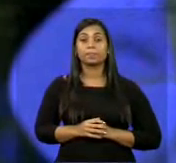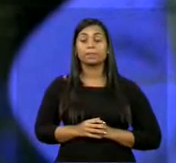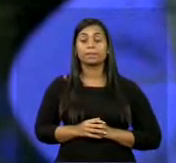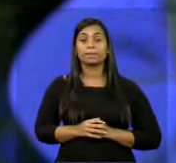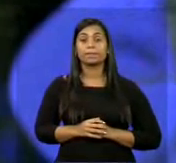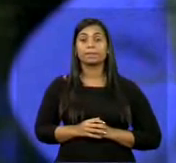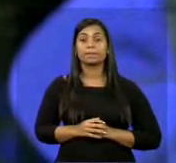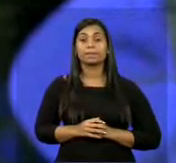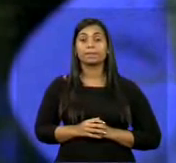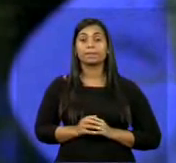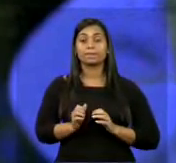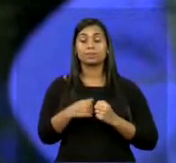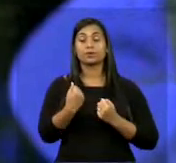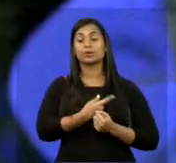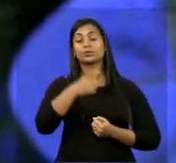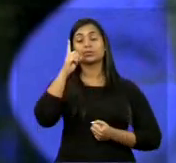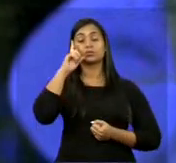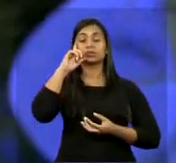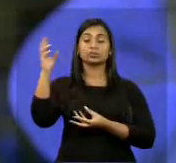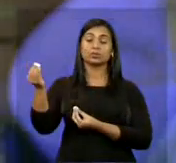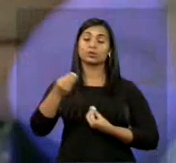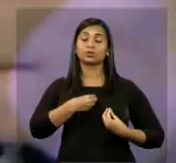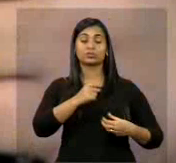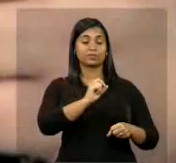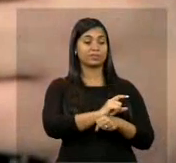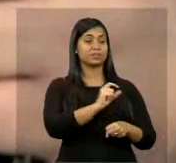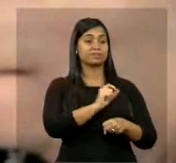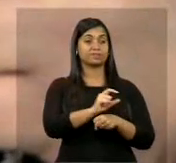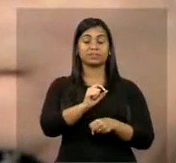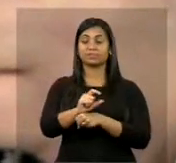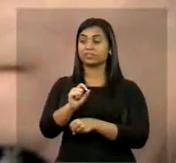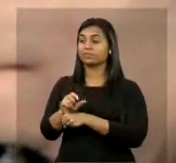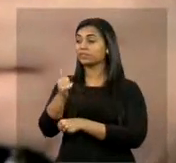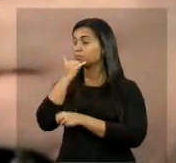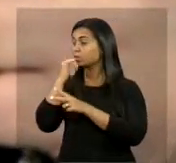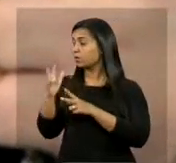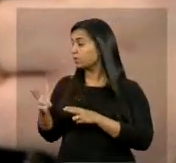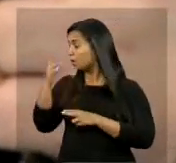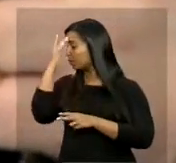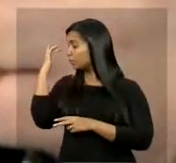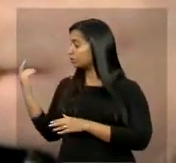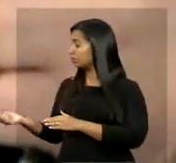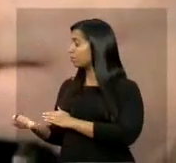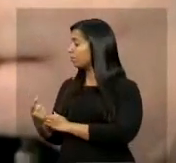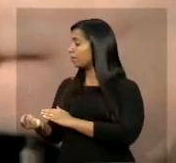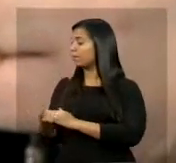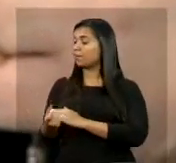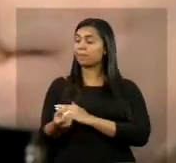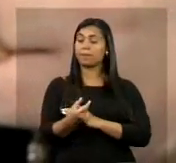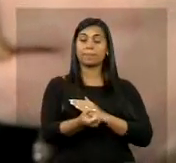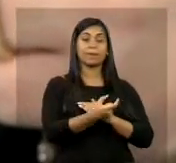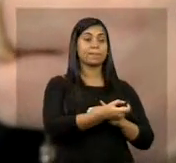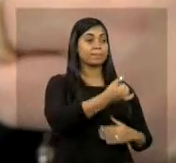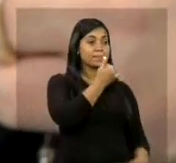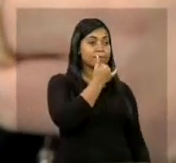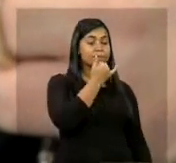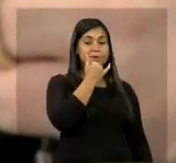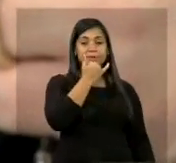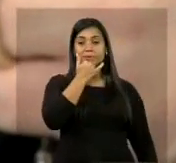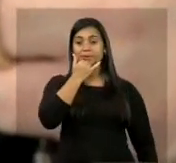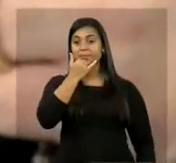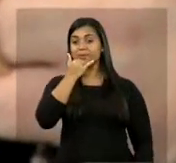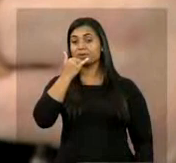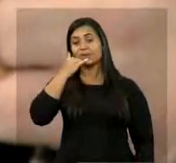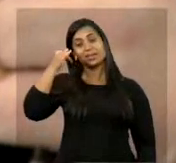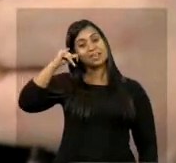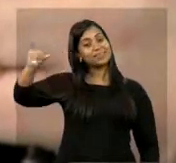O pão nosso de cada dia nos dai hoje. Perdoai-nos as nossas ofensas, assim como nós perdoamos a